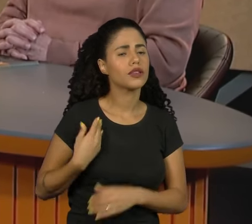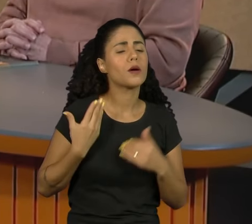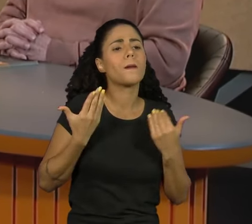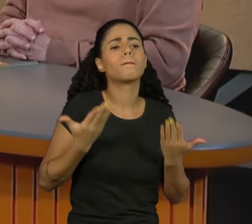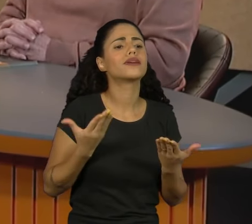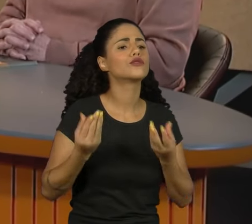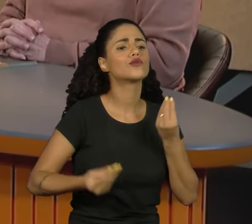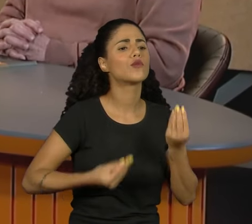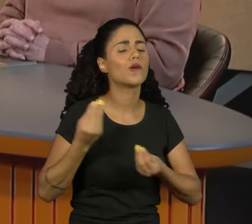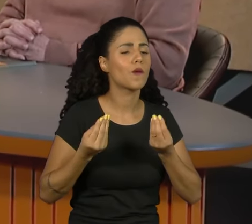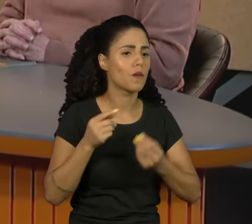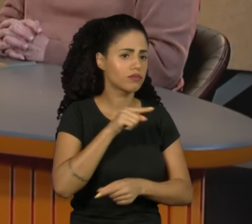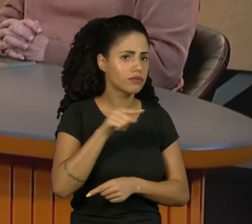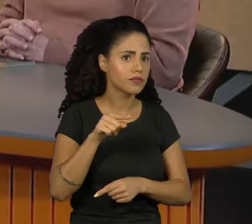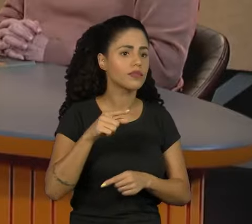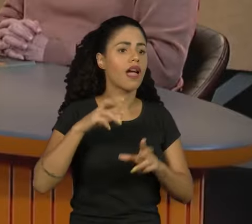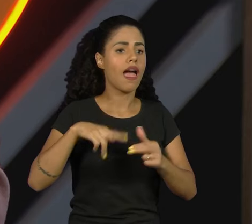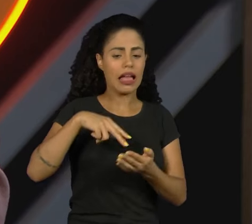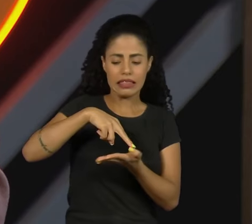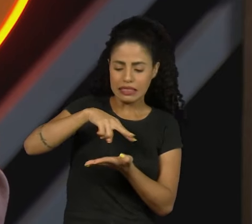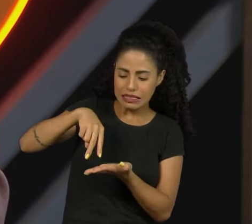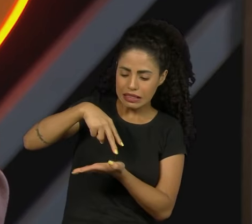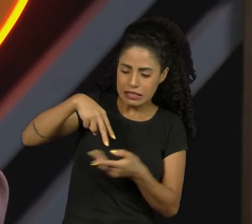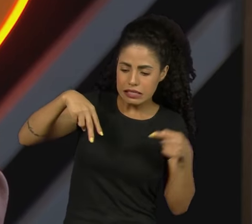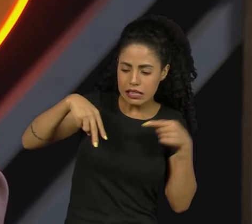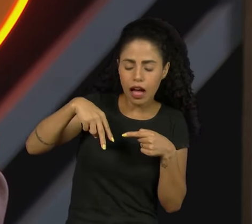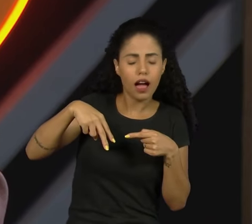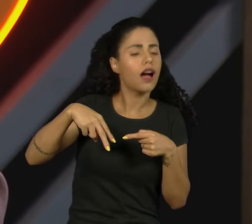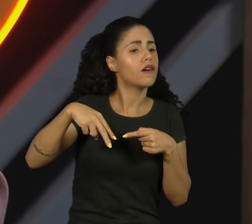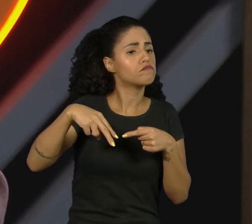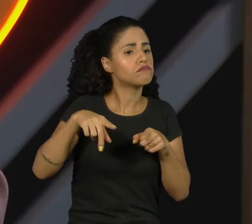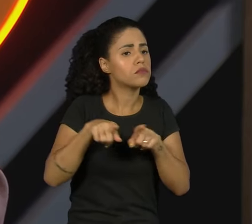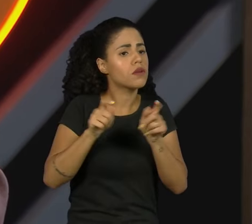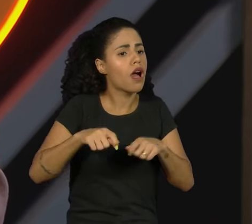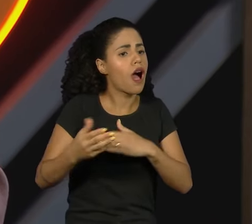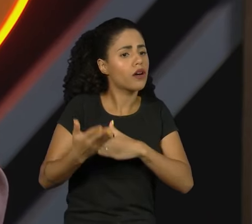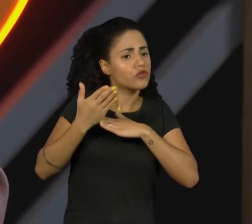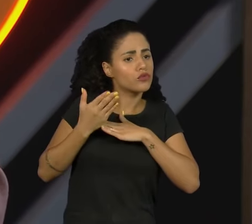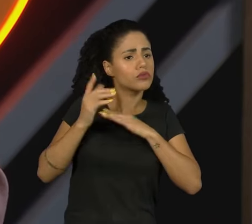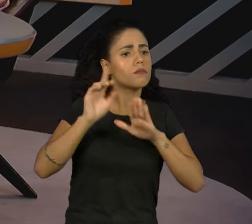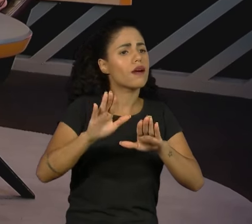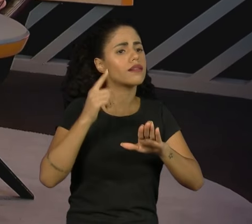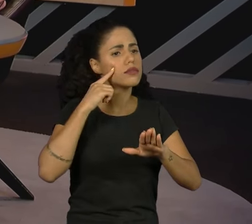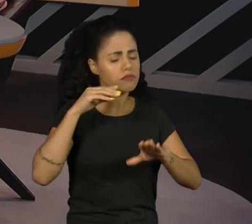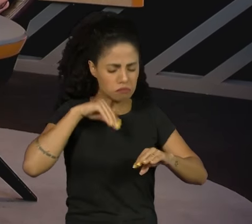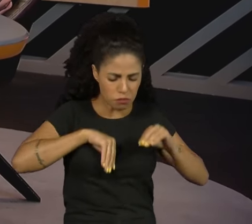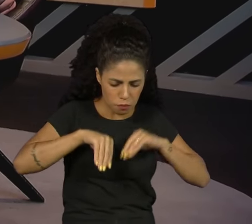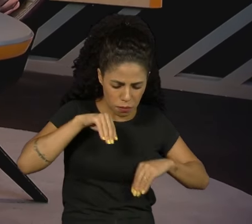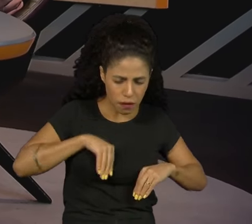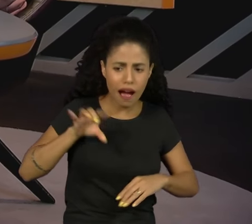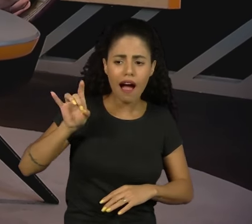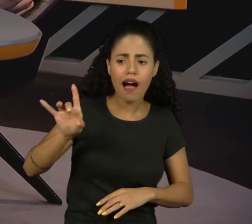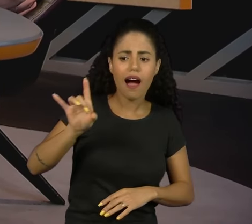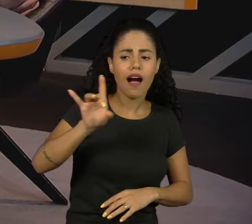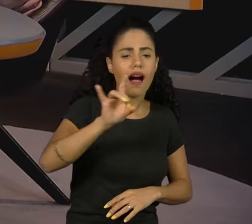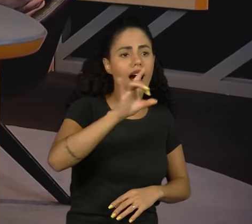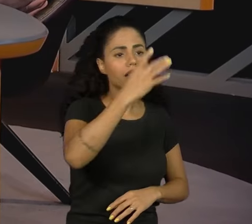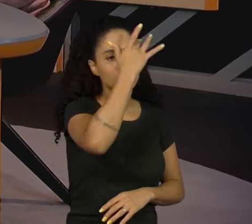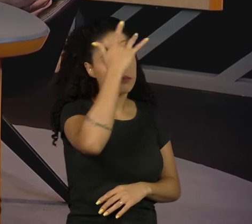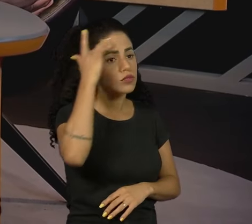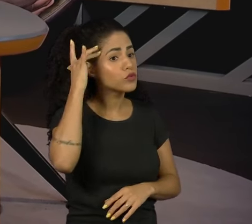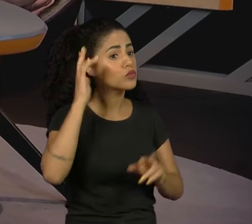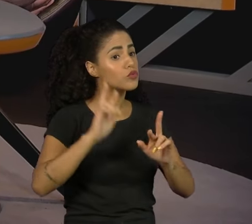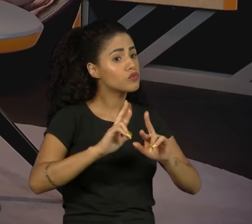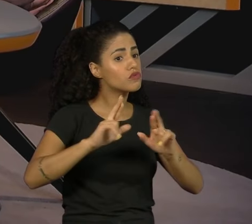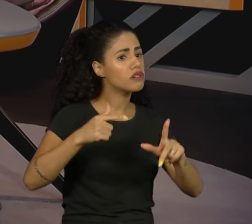Não é propriamente o dançar. Dentro da depressão, cada um reage ou